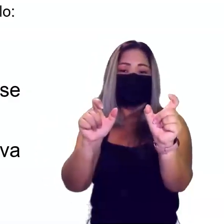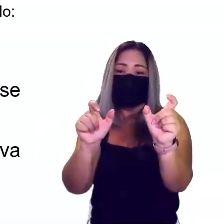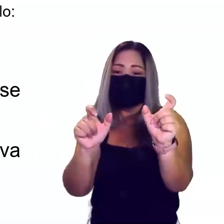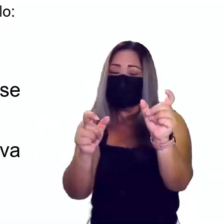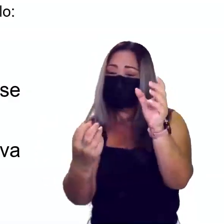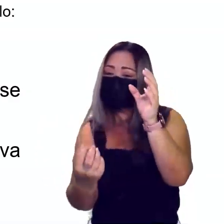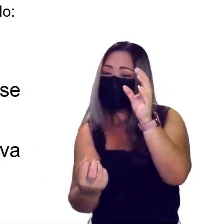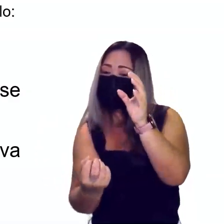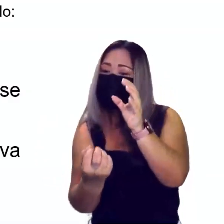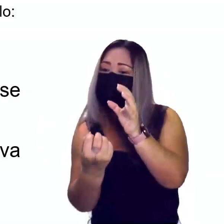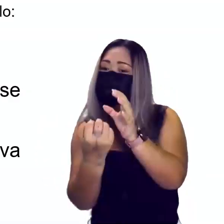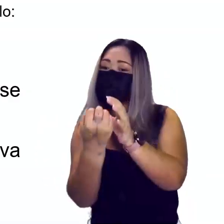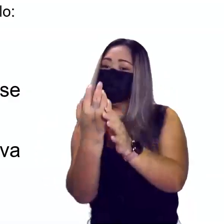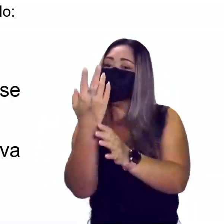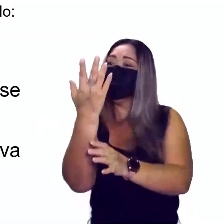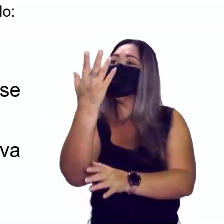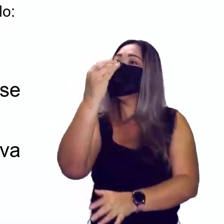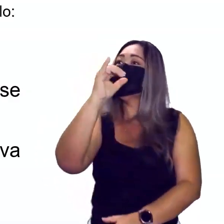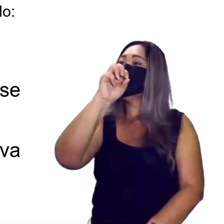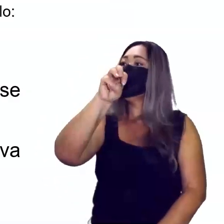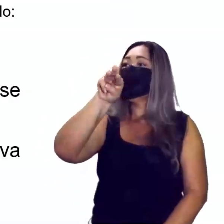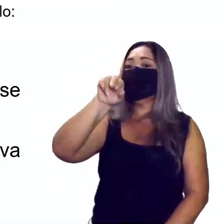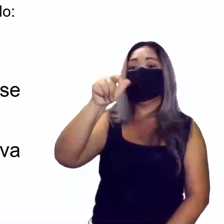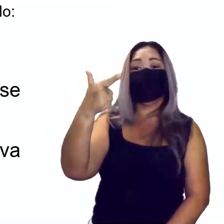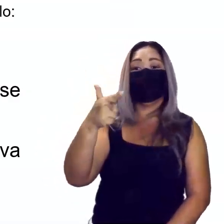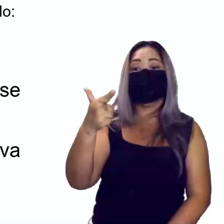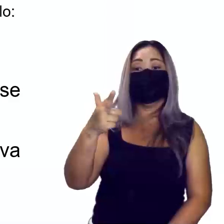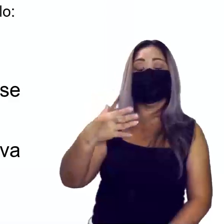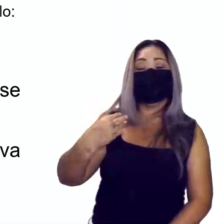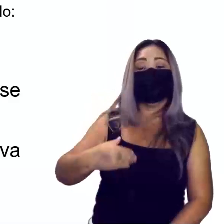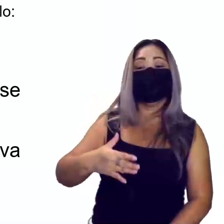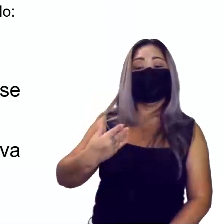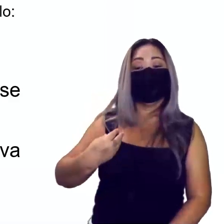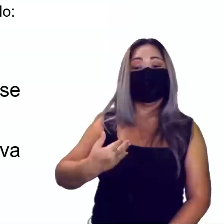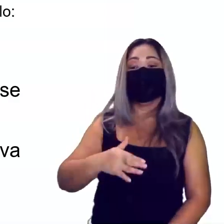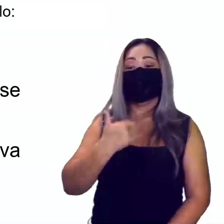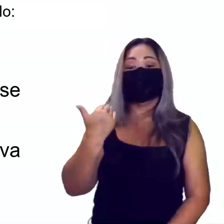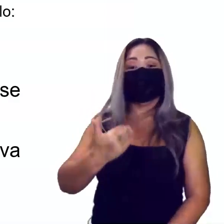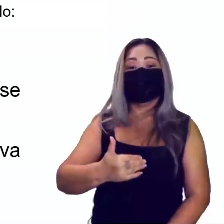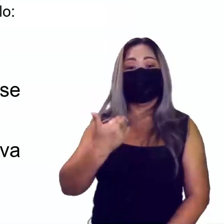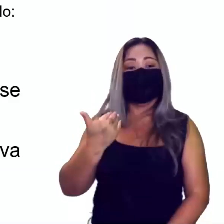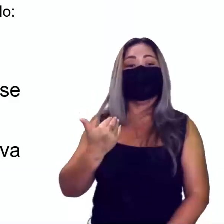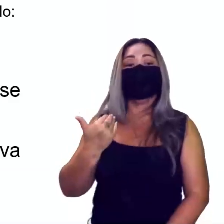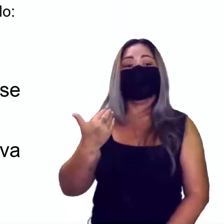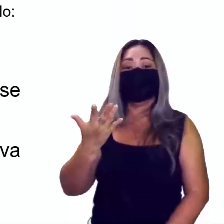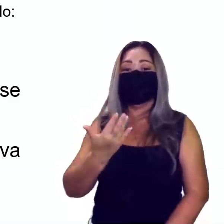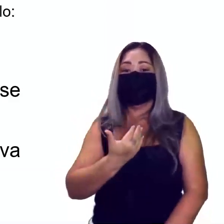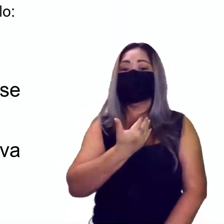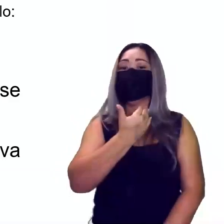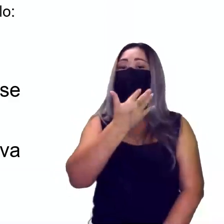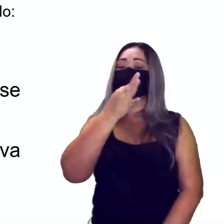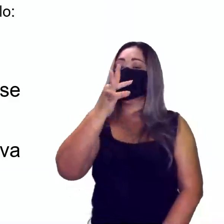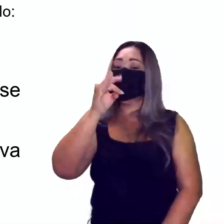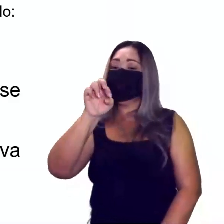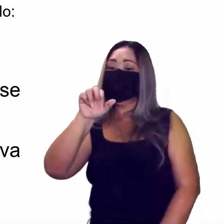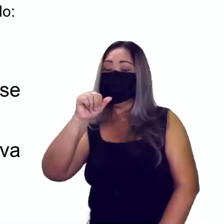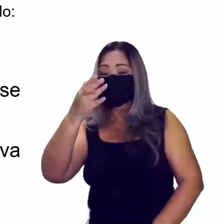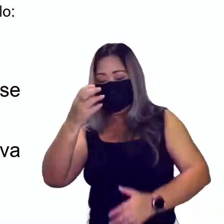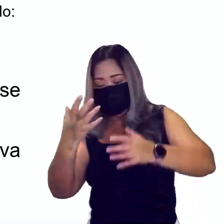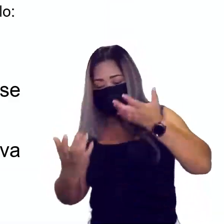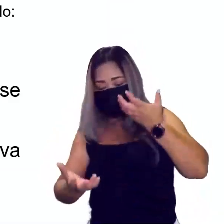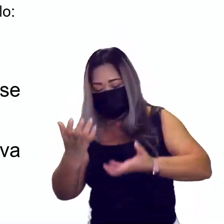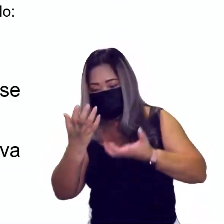irresvalável, né? Sempre dos imortais, que tem a cabeça do Olimpo nevado e o Tártaro, que é o inferno,